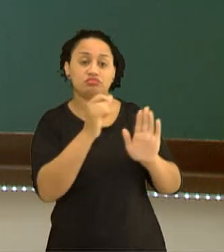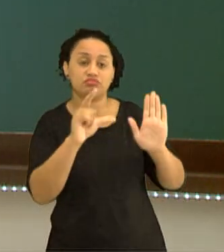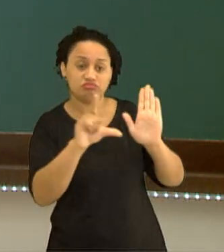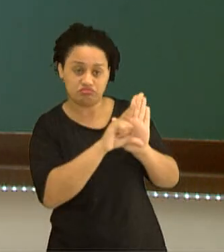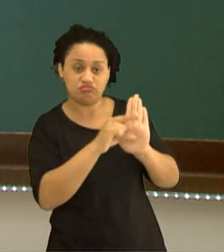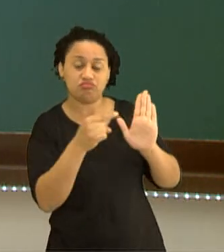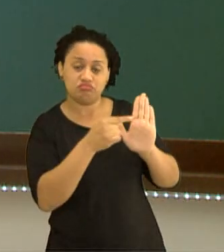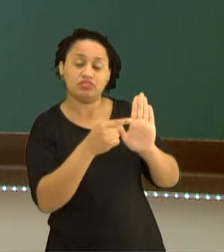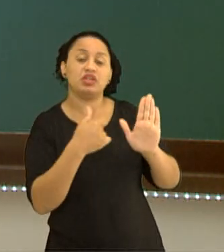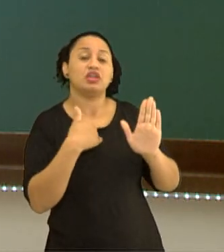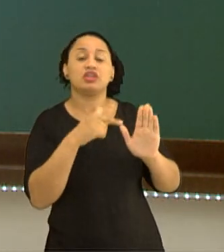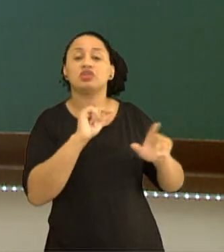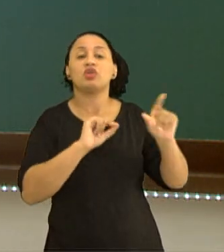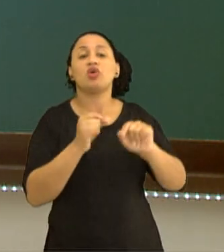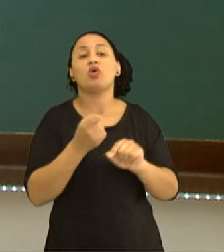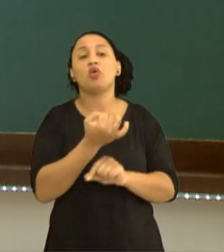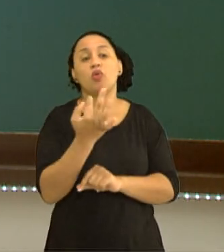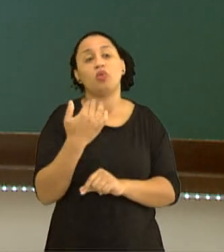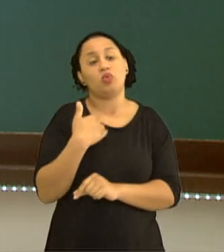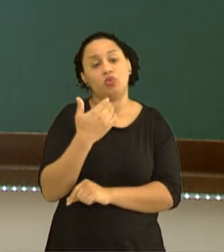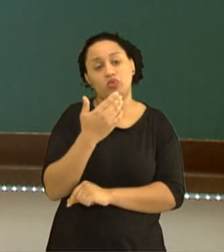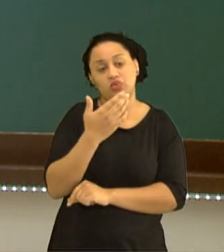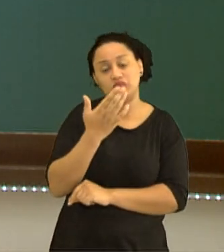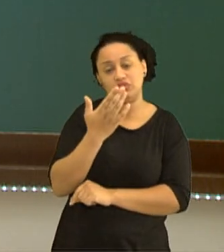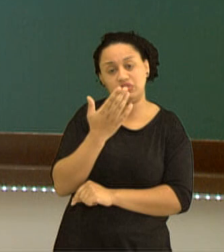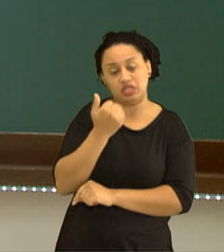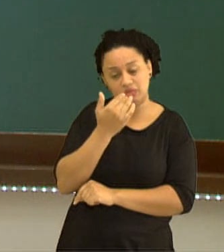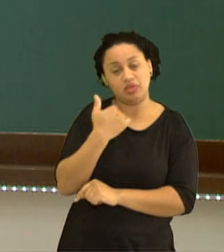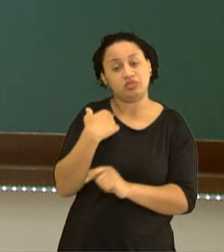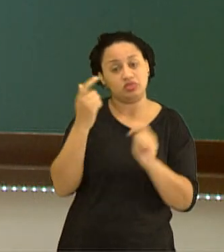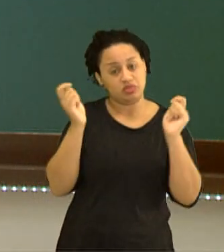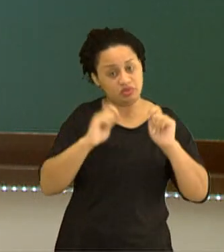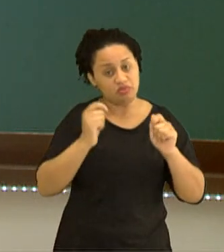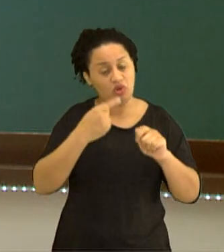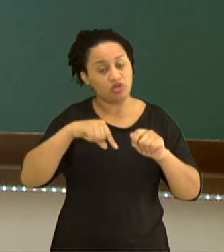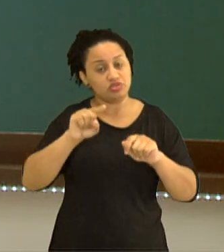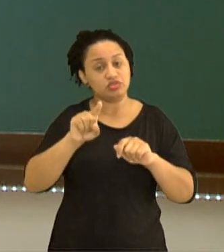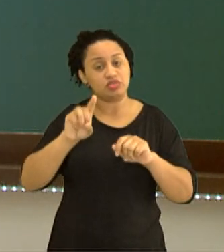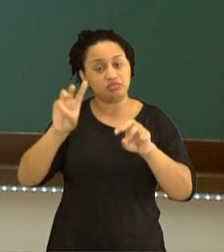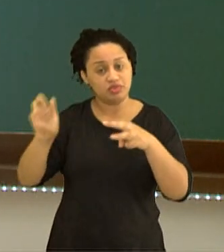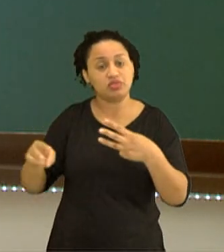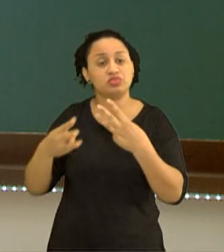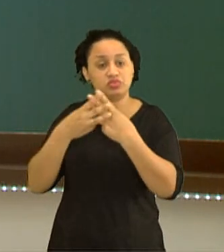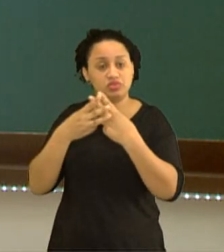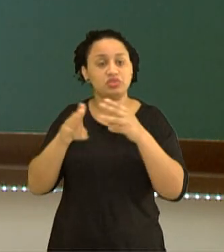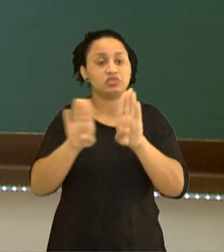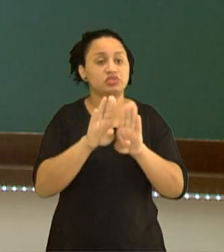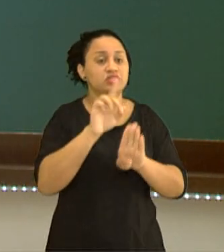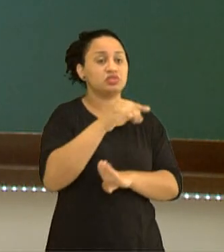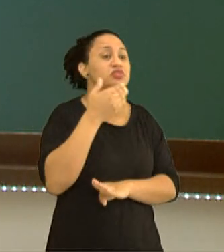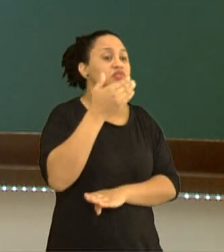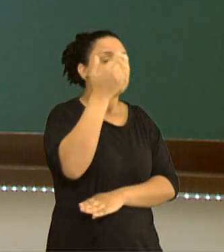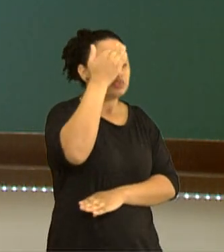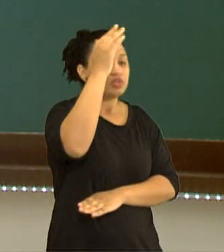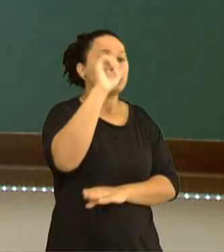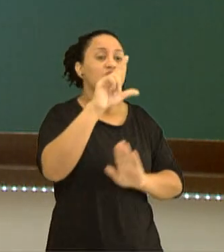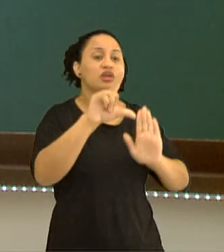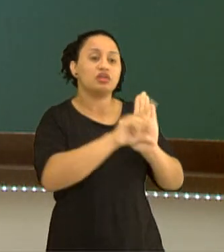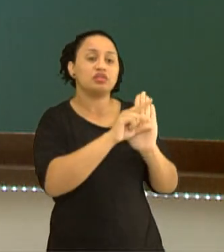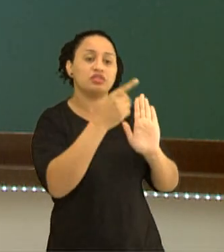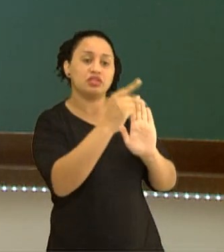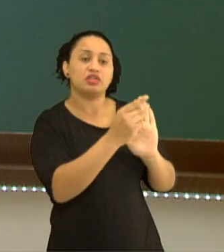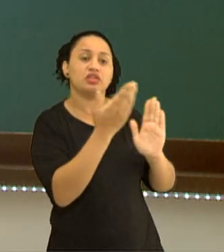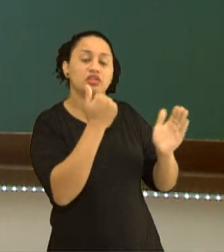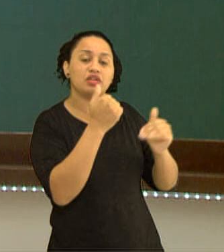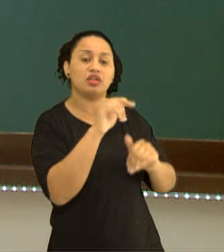que determina quais alimentos são kosher, ou seja, apropriados para os judeus, e que o islamismo, além dos alimentos